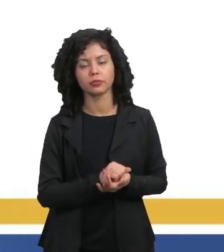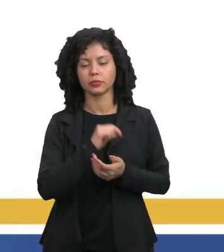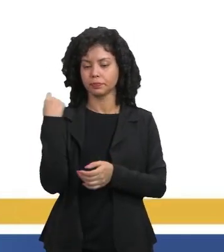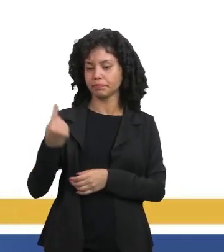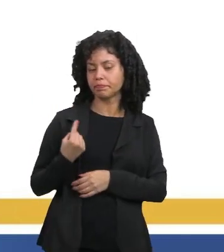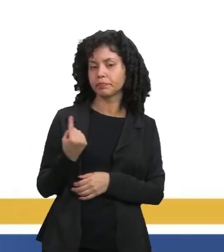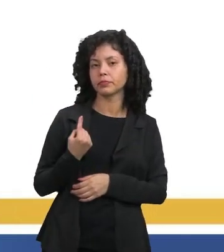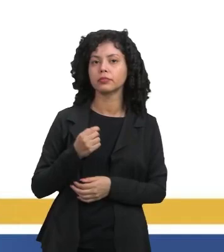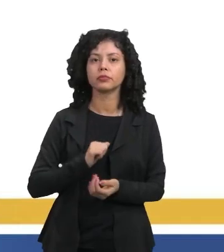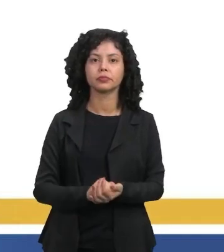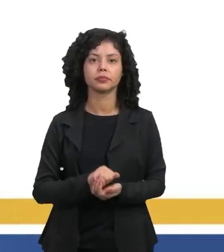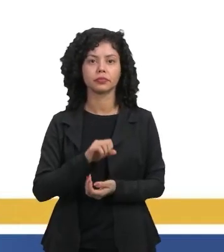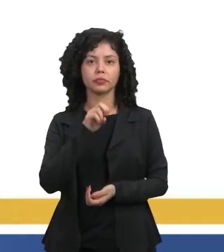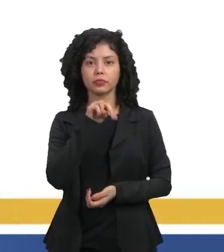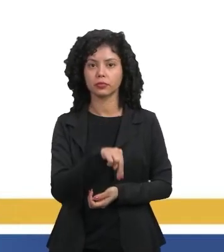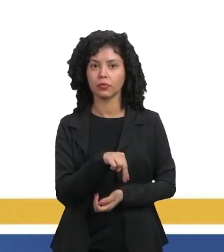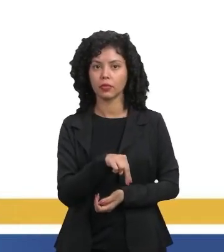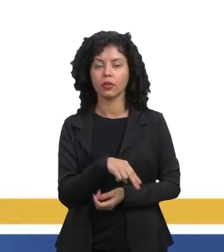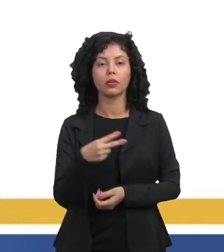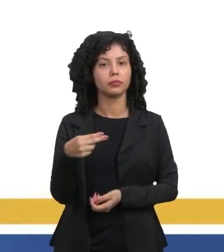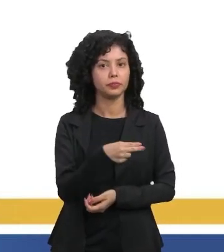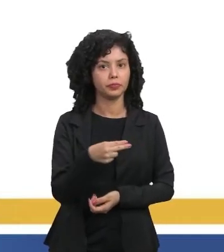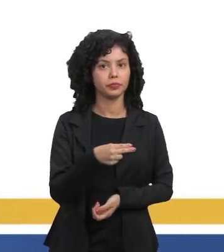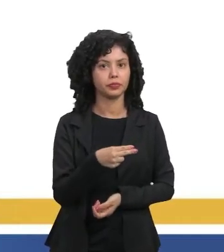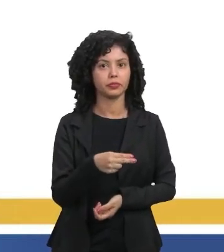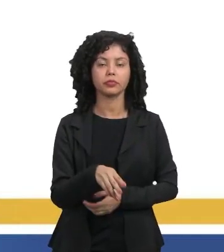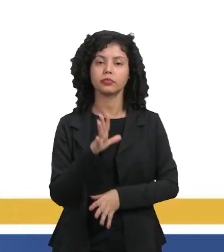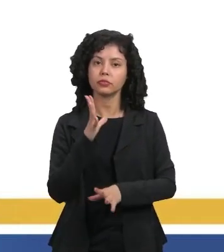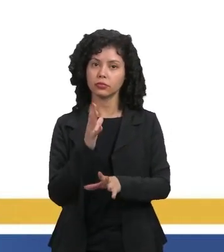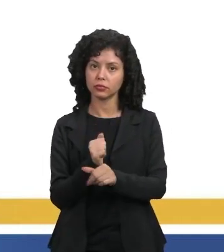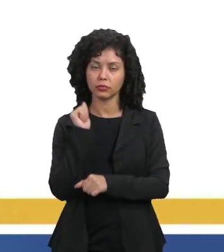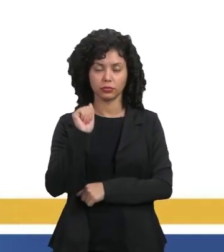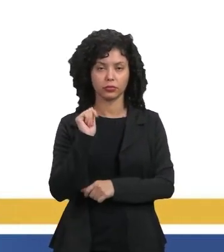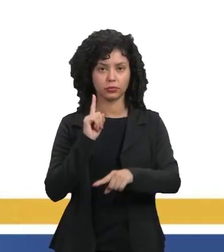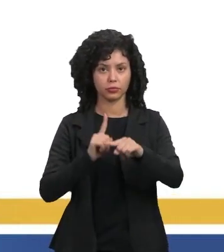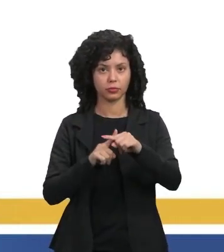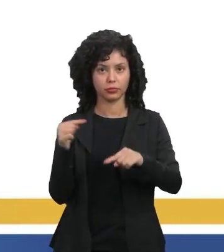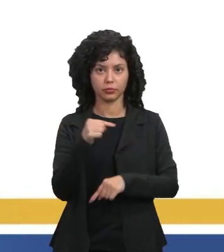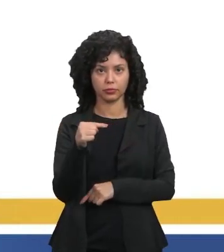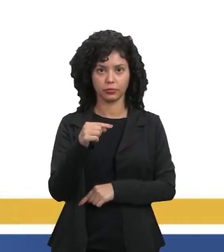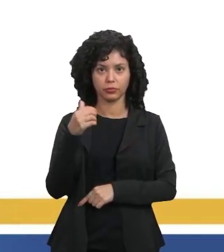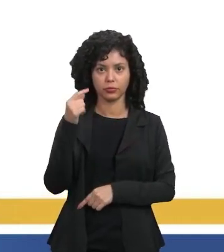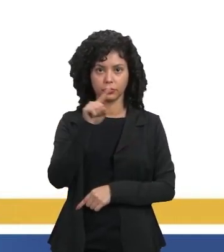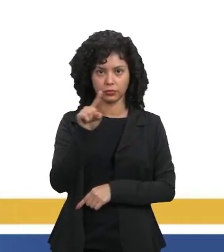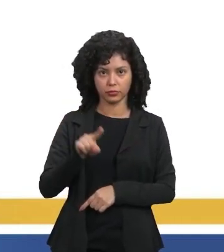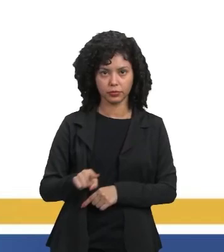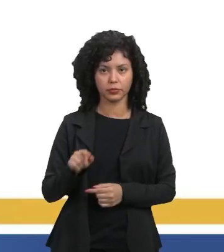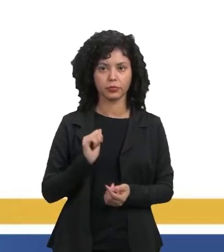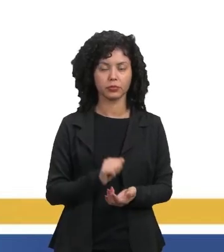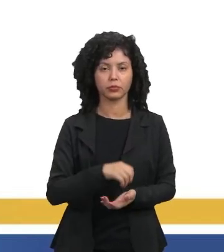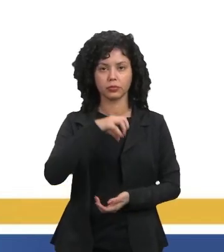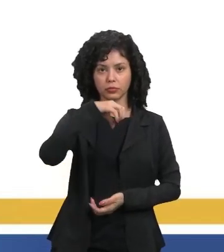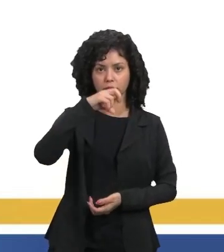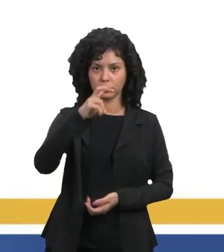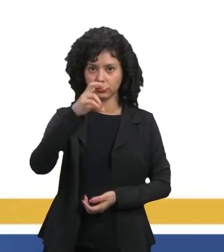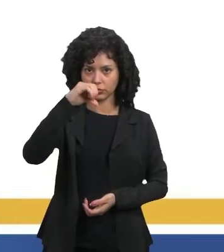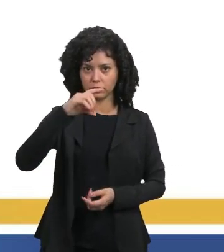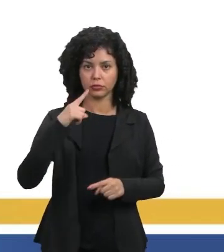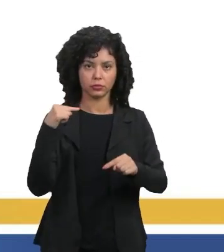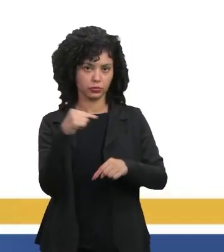isola. Então, vai ficar N é igual a menos Z. Então, vai dar 59